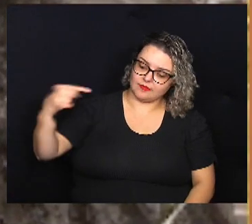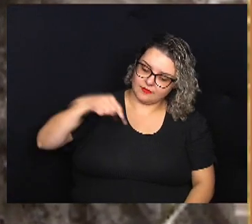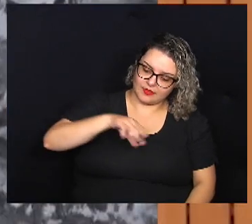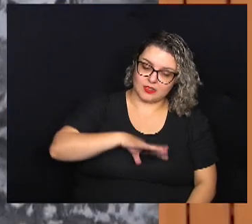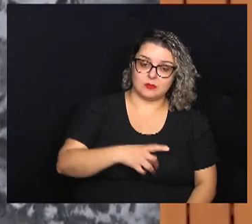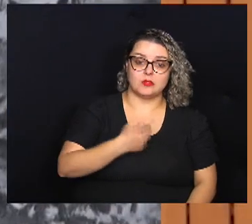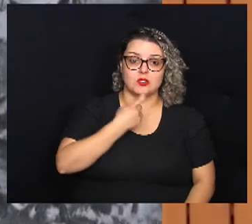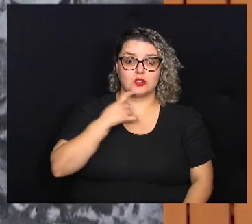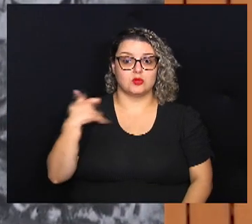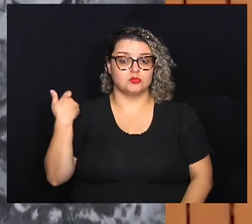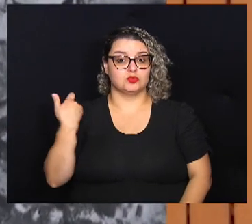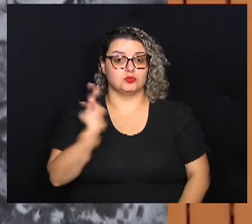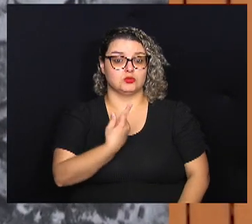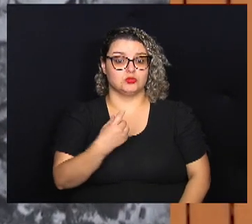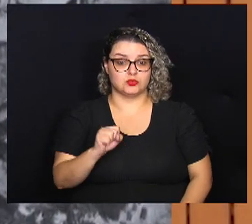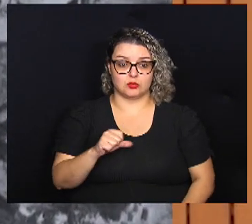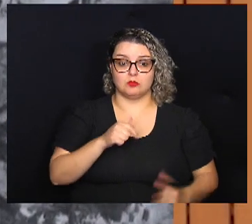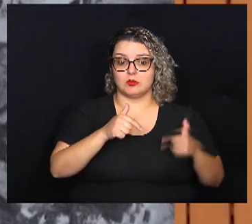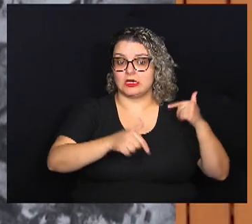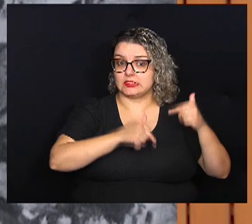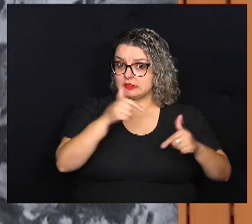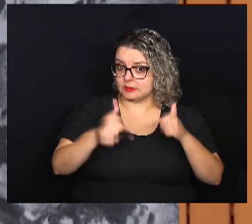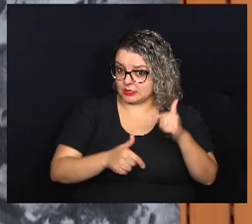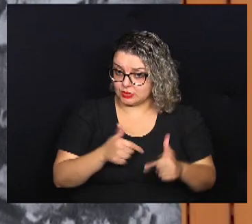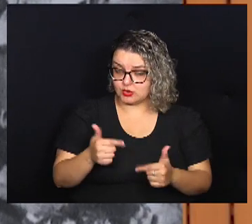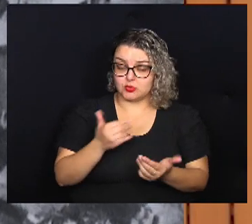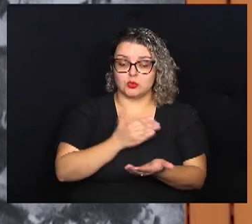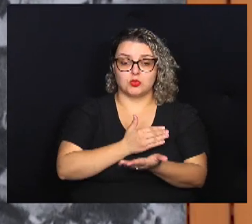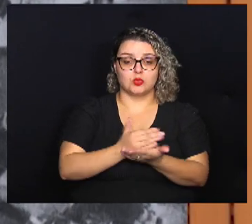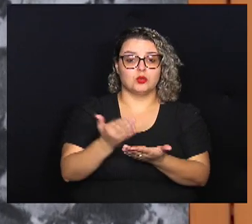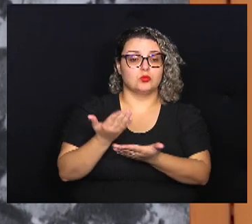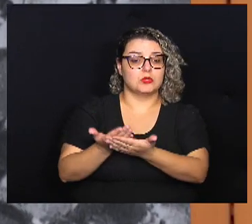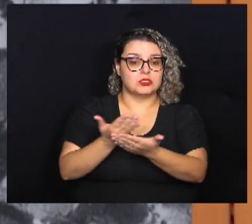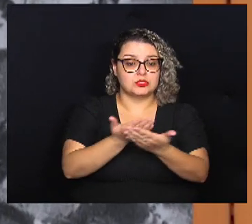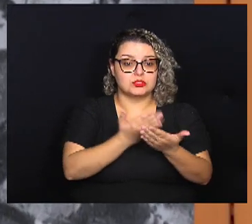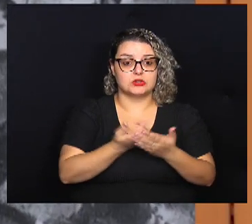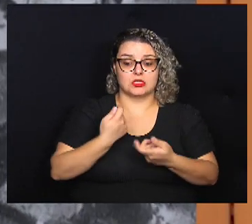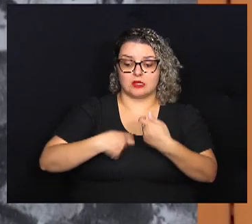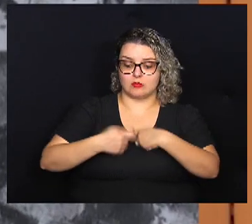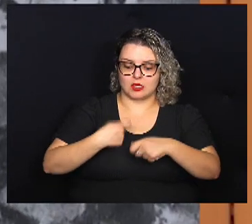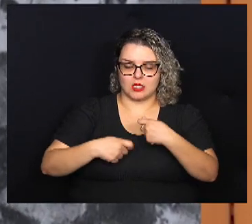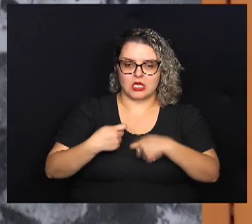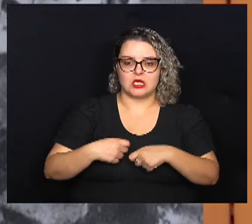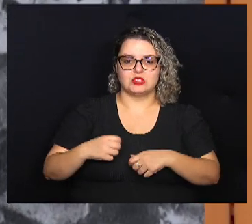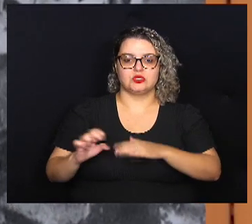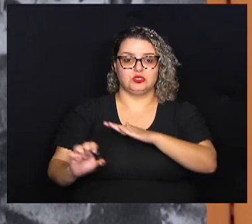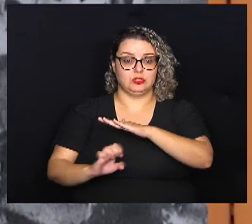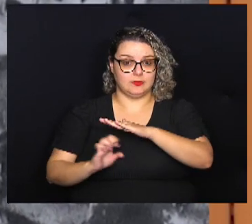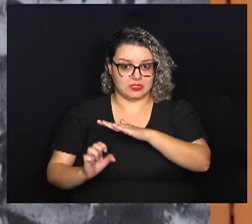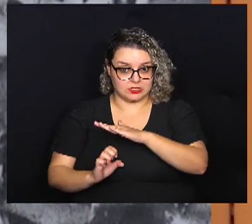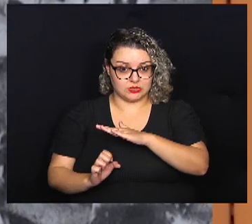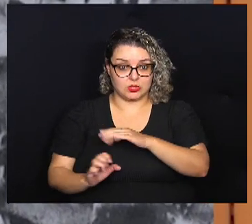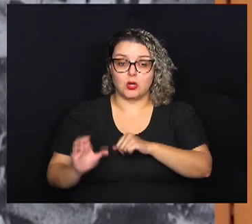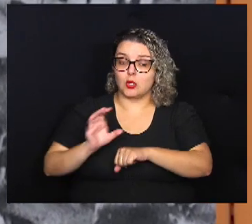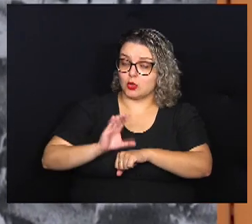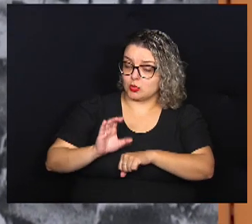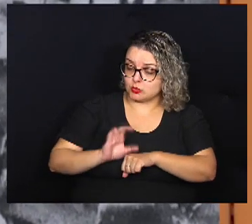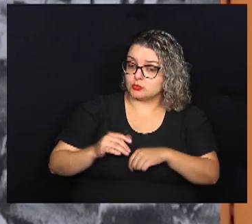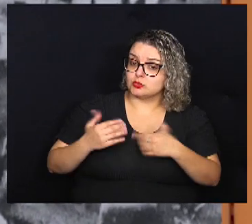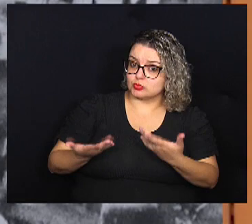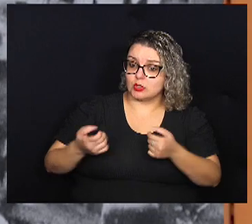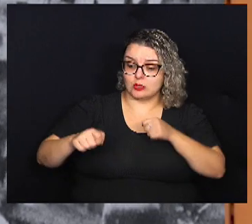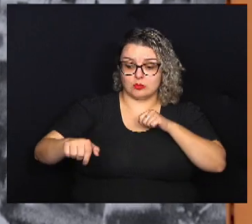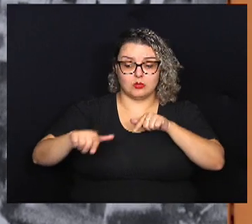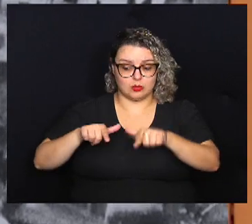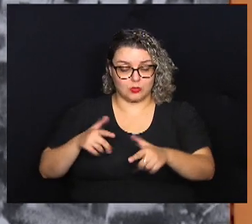com 18 anos para trabalhar e começou a estudar administração de empresas, curso pela qual se